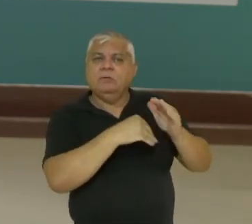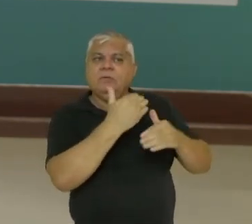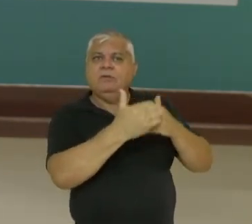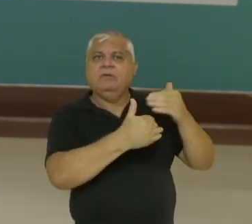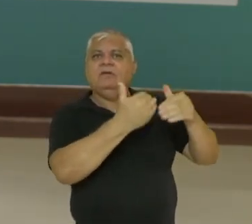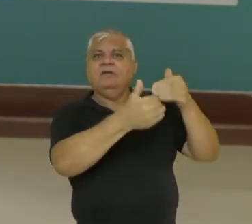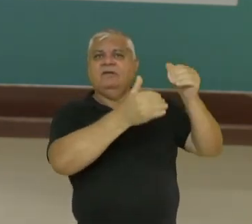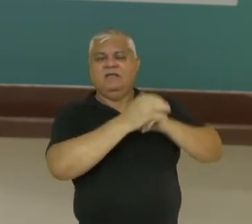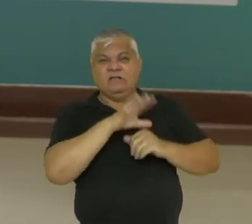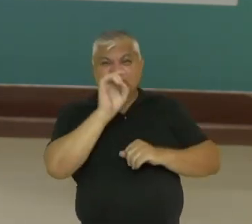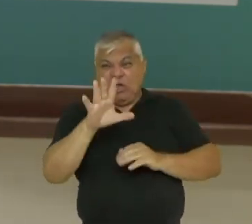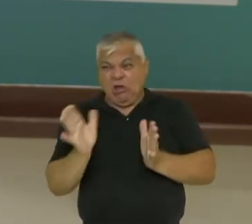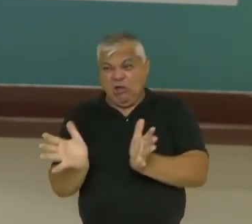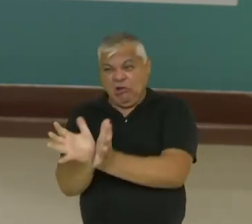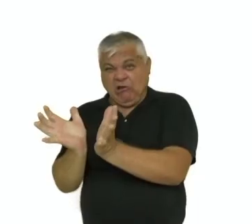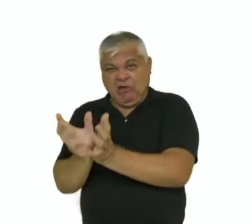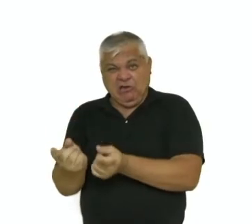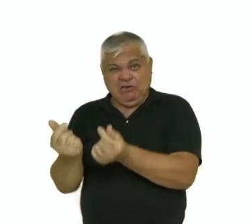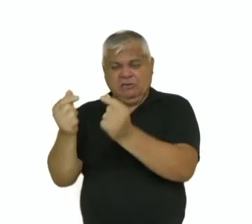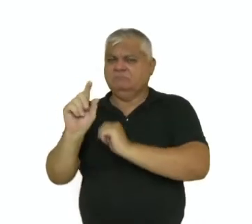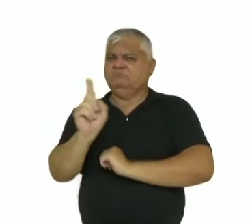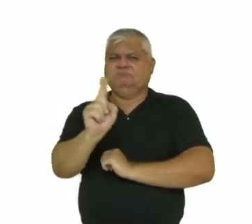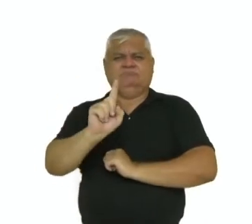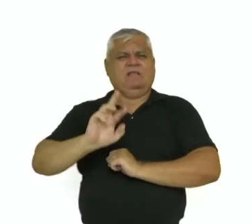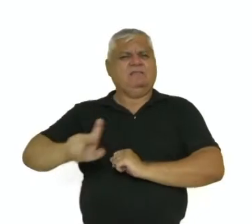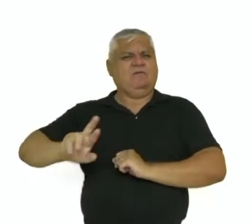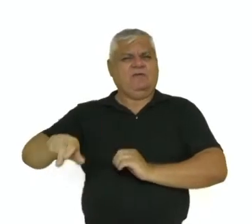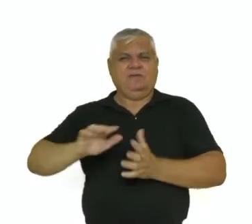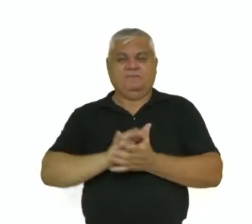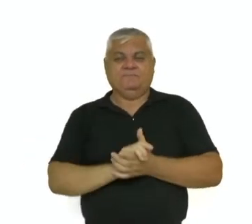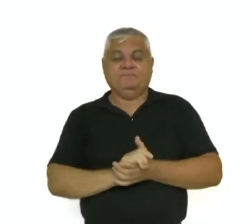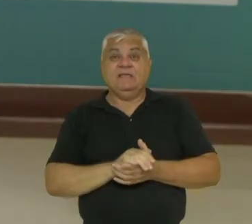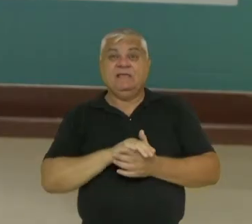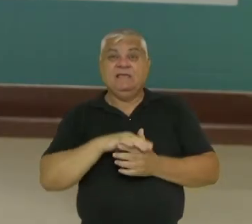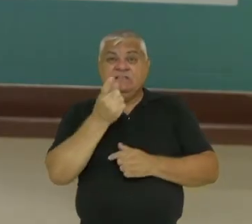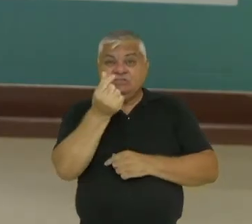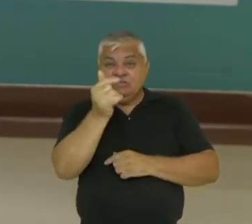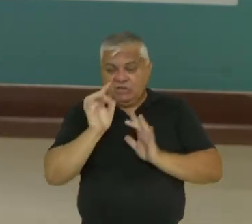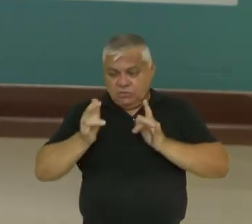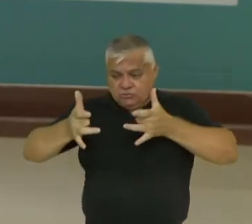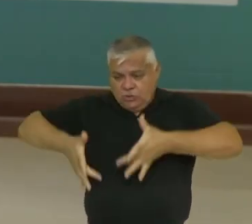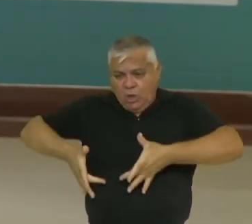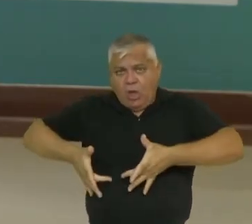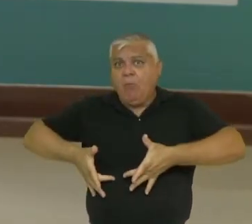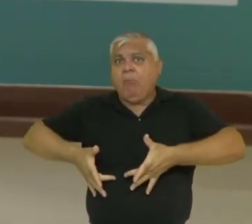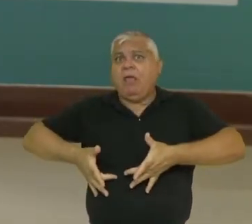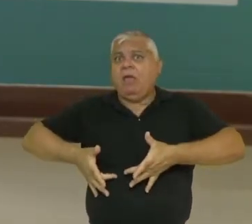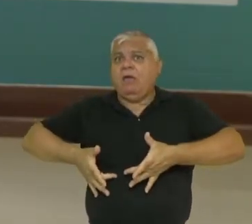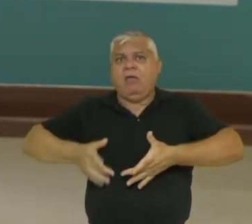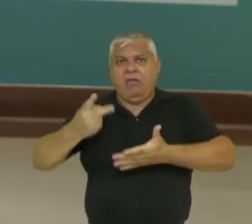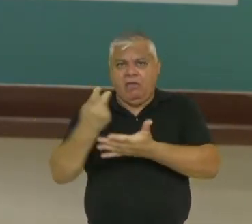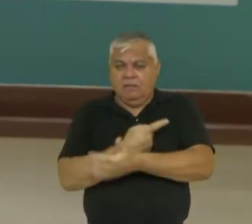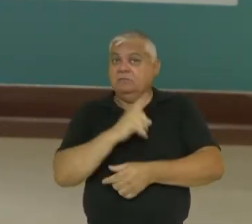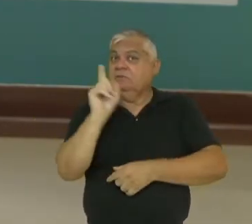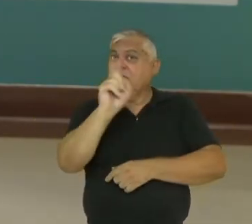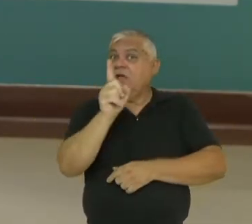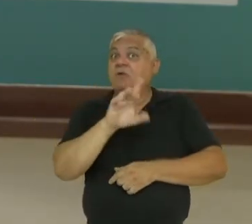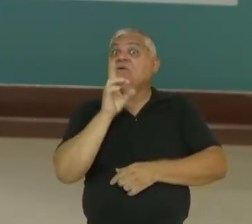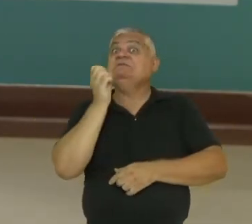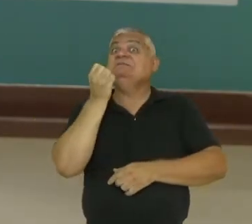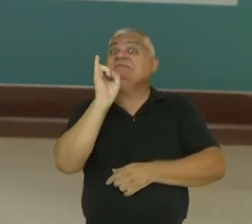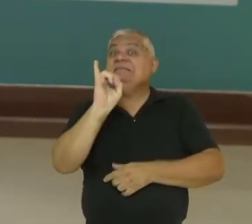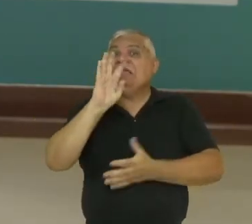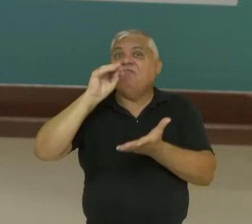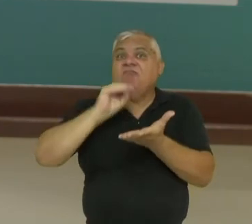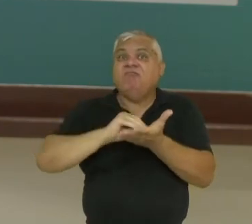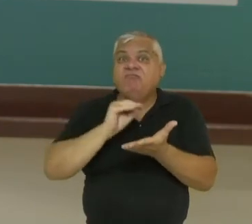Creio que investir é para quem tem muito dinheiro. Não, gente. Eu falo para vocês, um pouquinho, se organizando financeiramente, nem comece